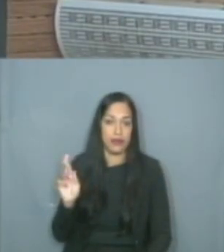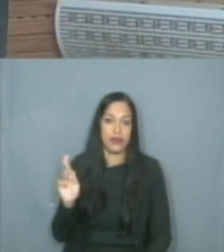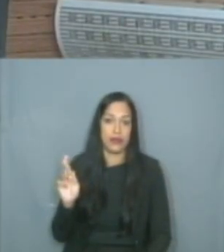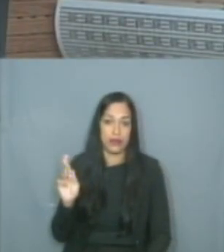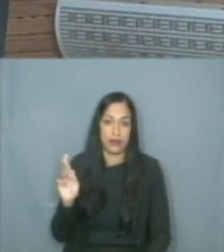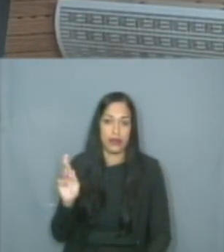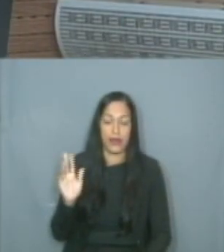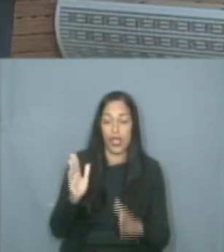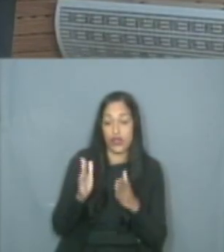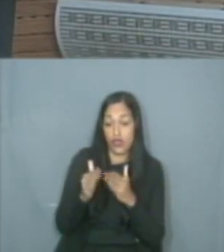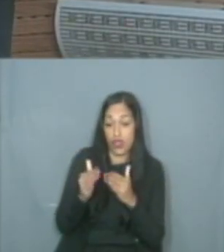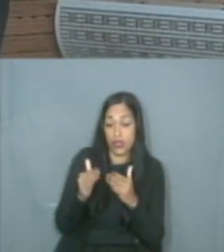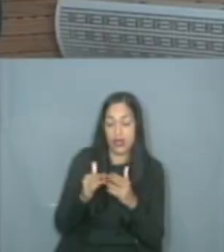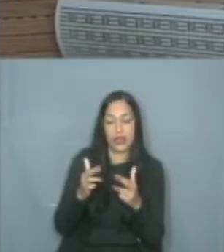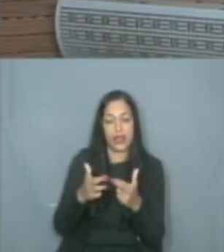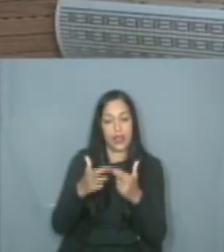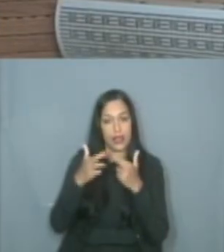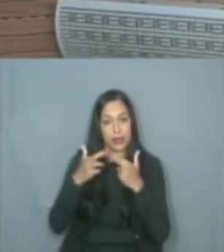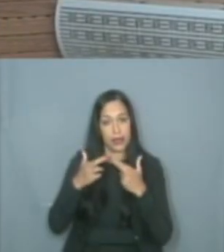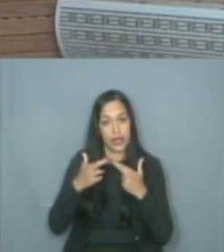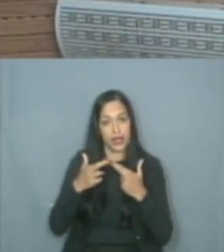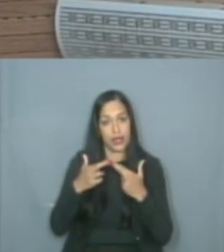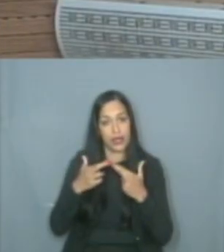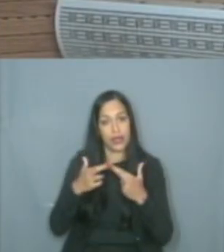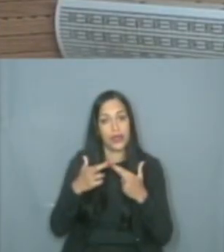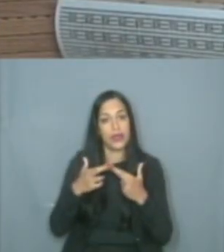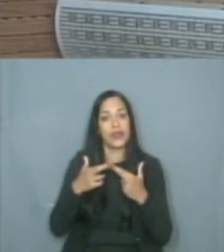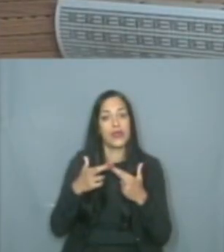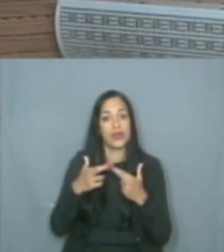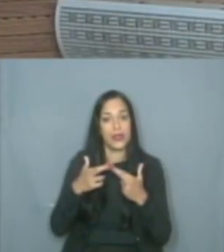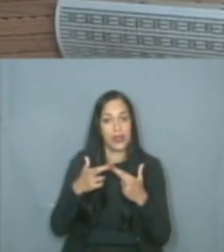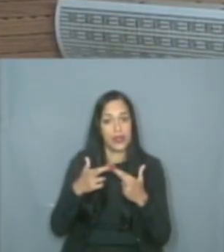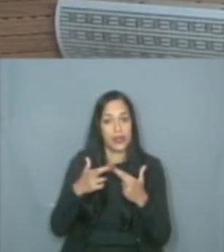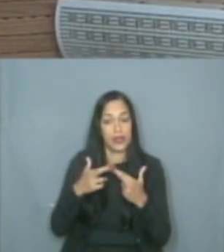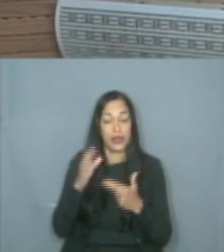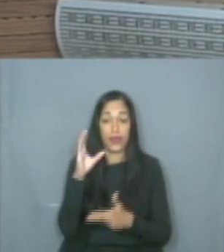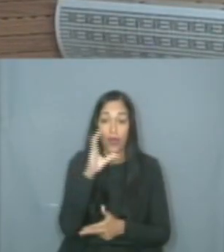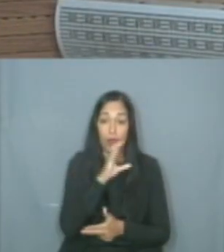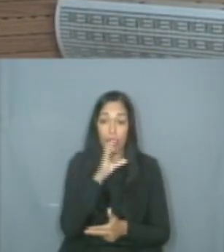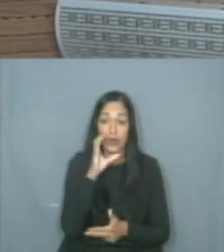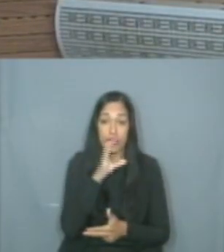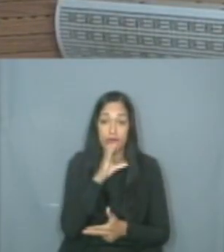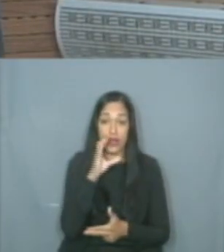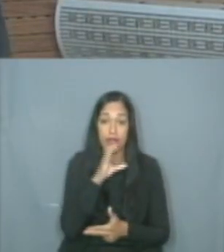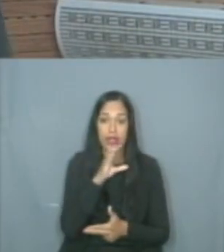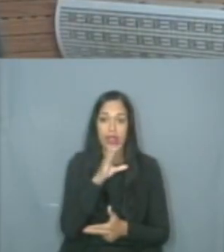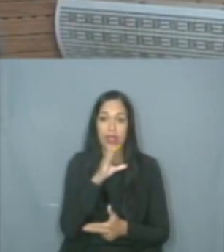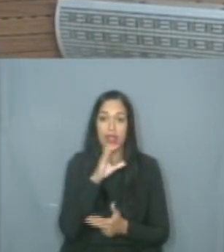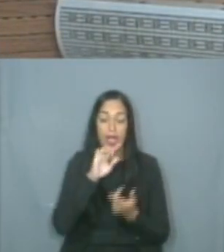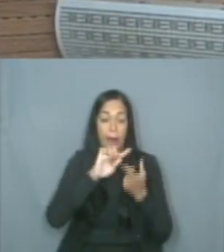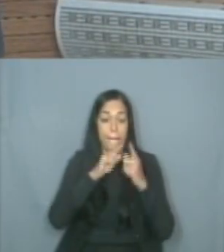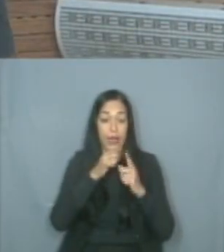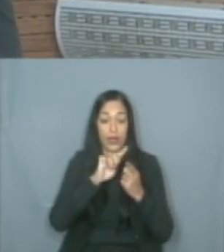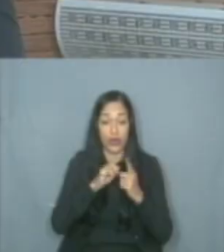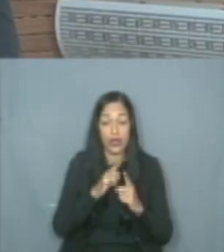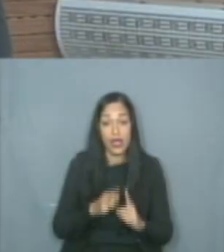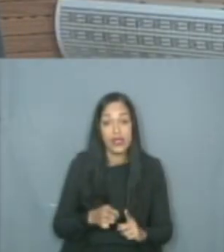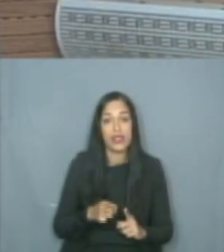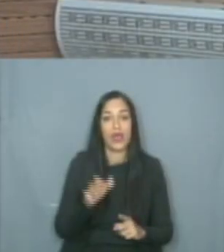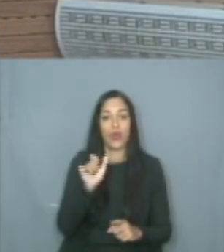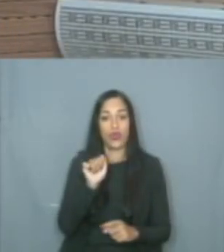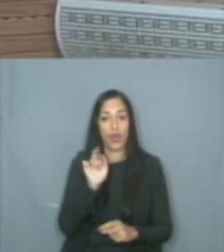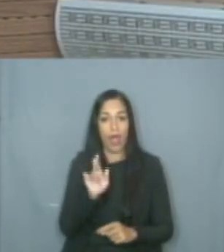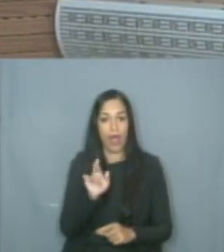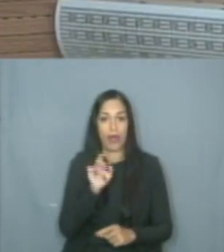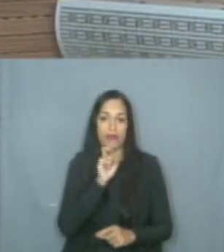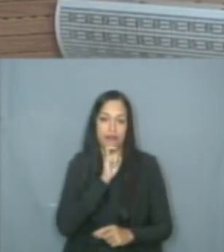a solicitação nesse requerimento que fosse feito urgente o reparo e a manutenção dos